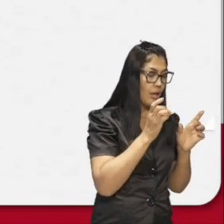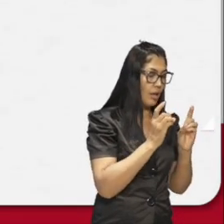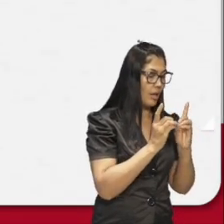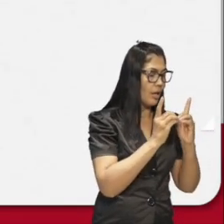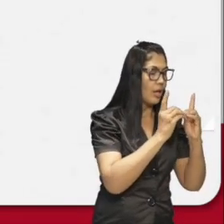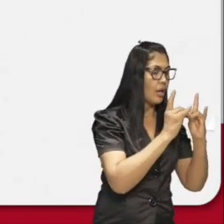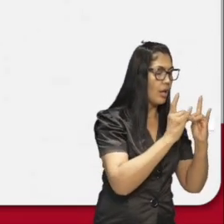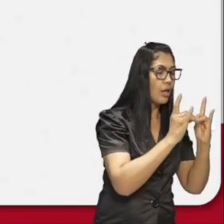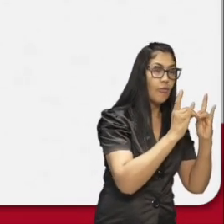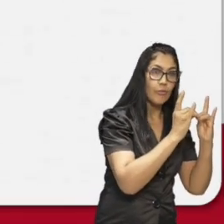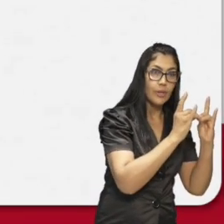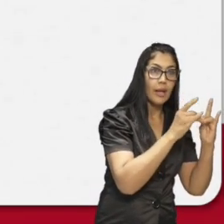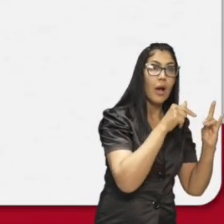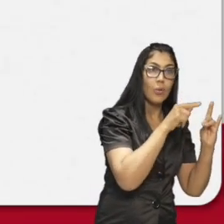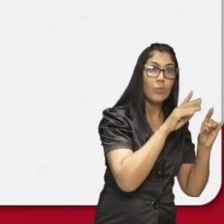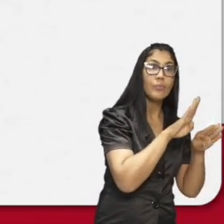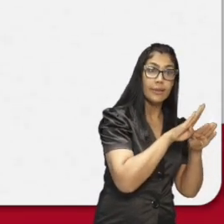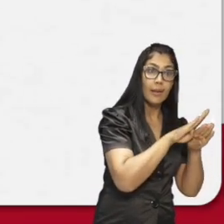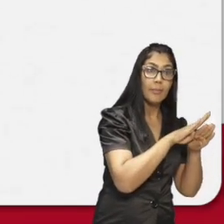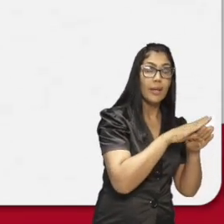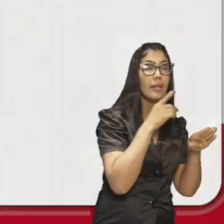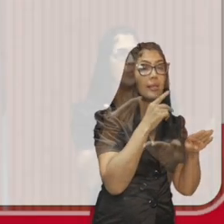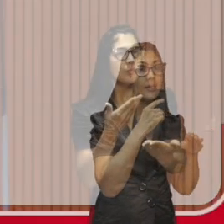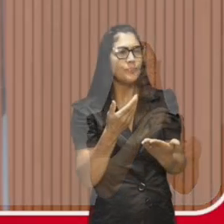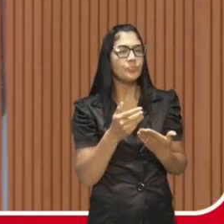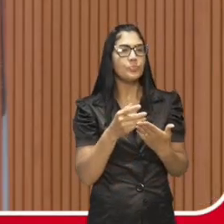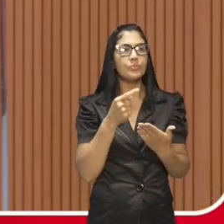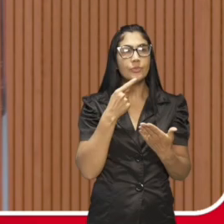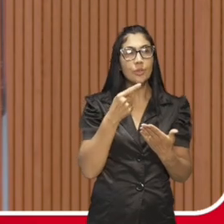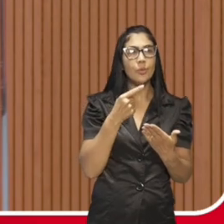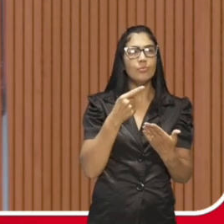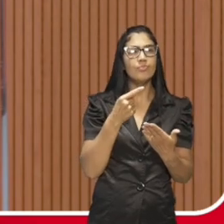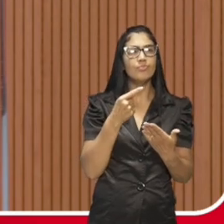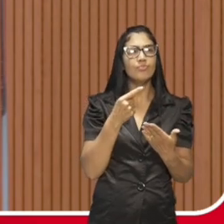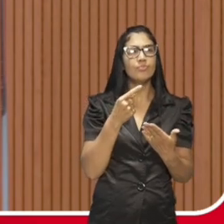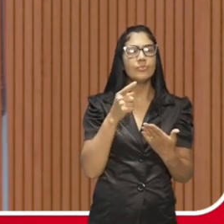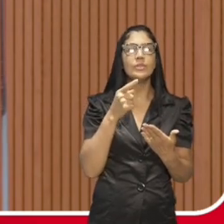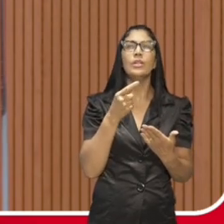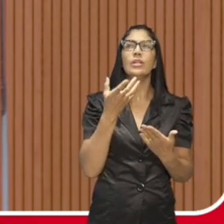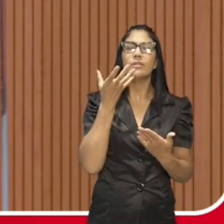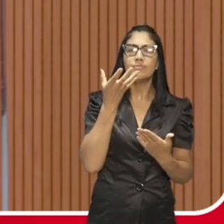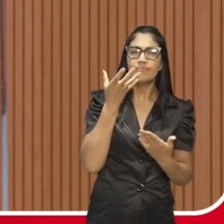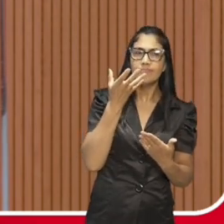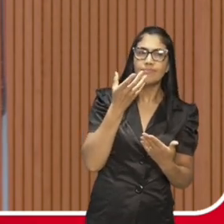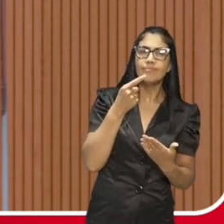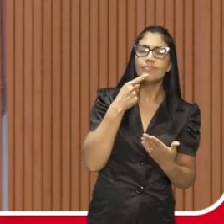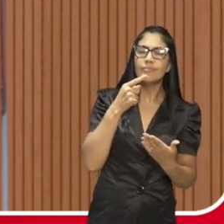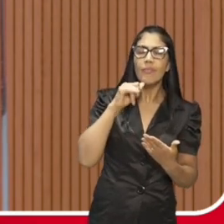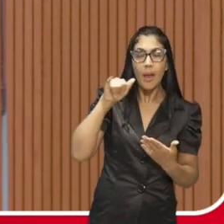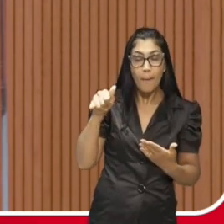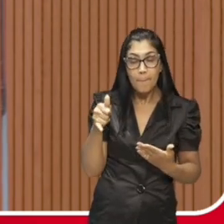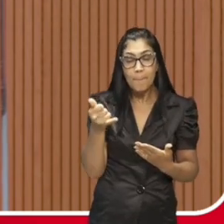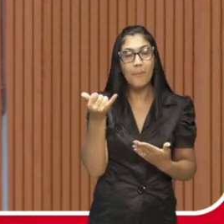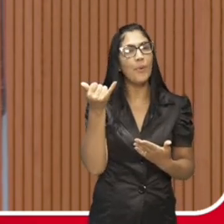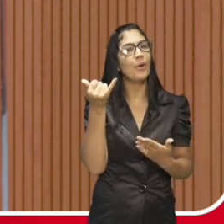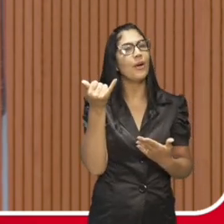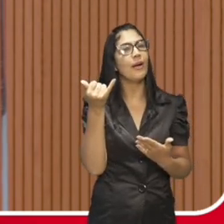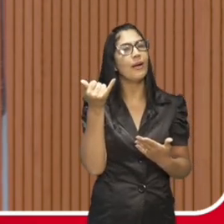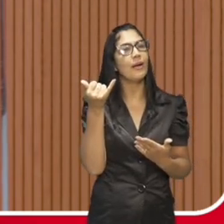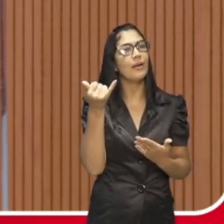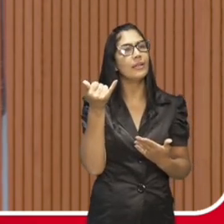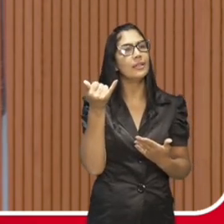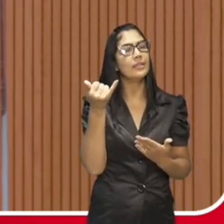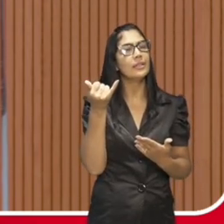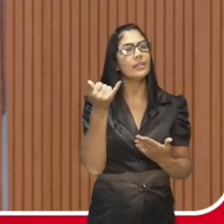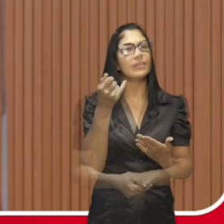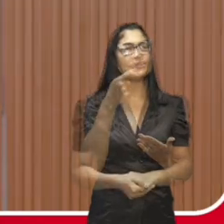Bradesco para a Vida Inteira. Jorge Nasser, diretor-presidente da Bradesco Vida e Previdência e da Bradesco Capitalização S.A., expressou a relevância